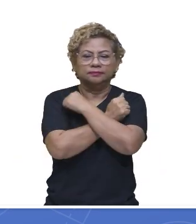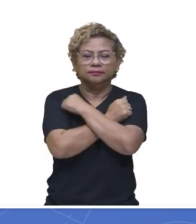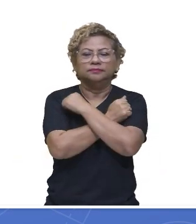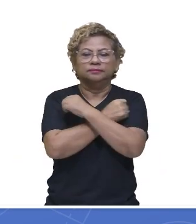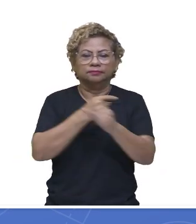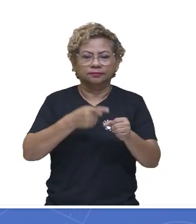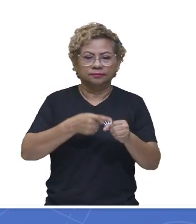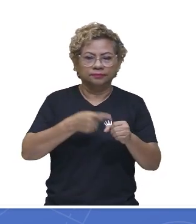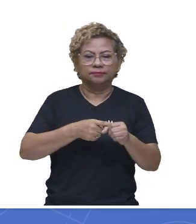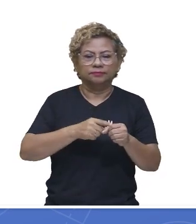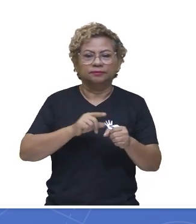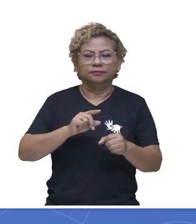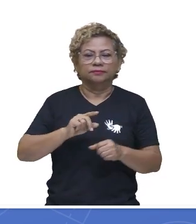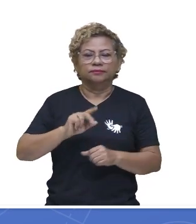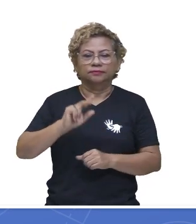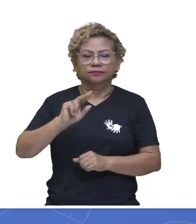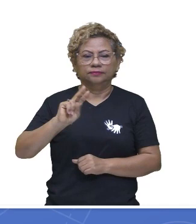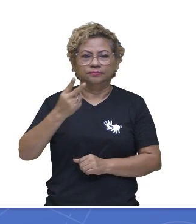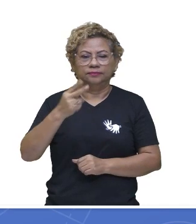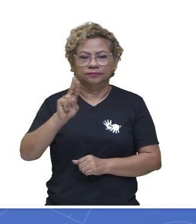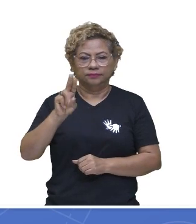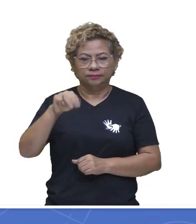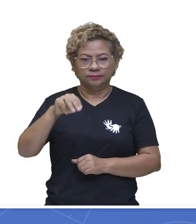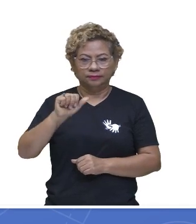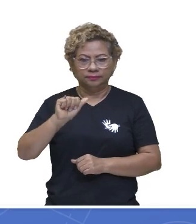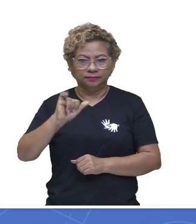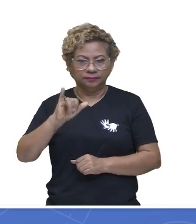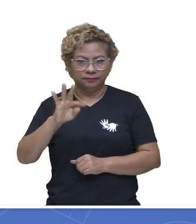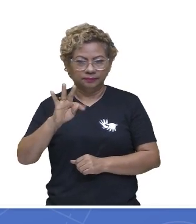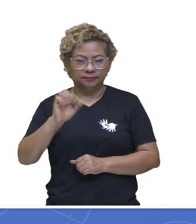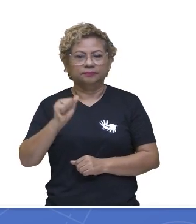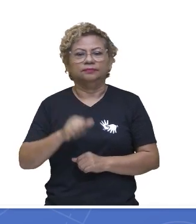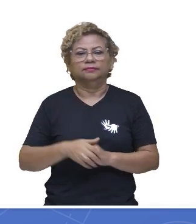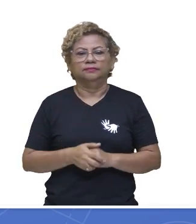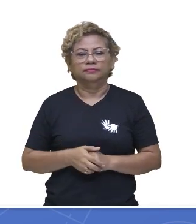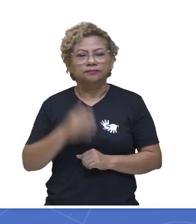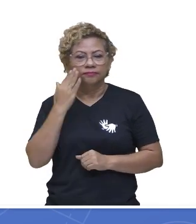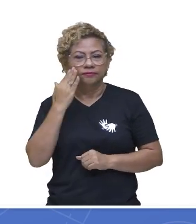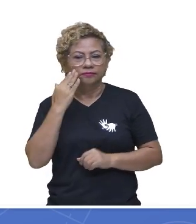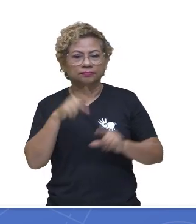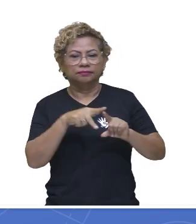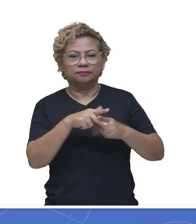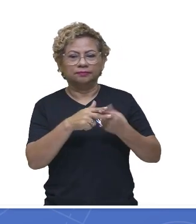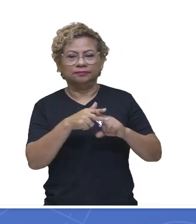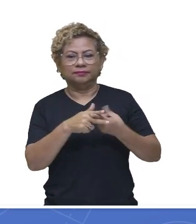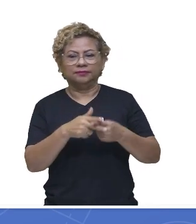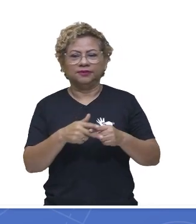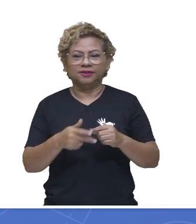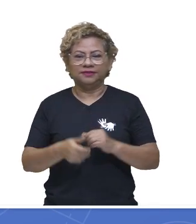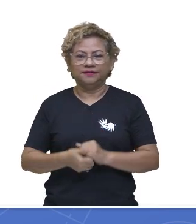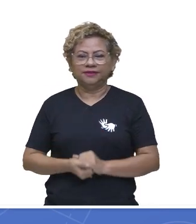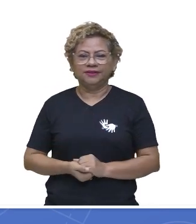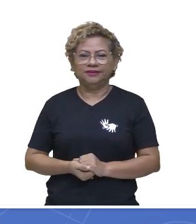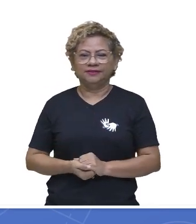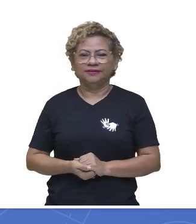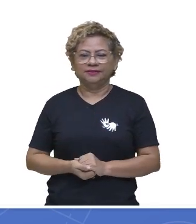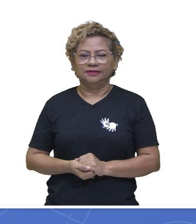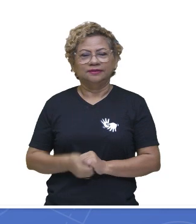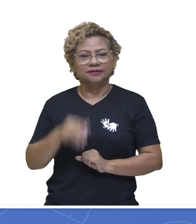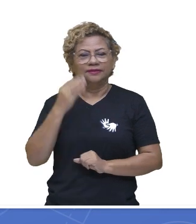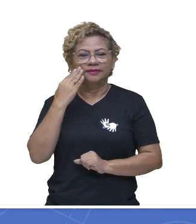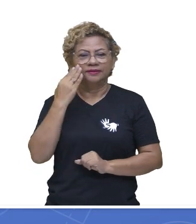são as nossas participações. Vamos ver então como foi que ficou a questão número 1? Vamos lá. Então a questão de número